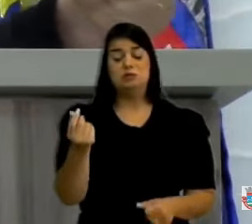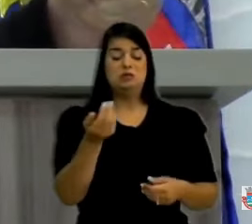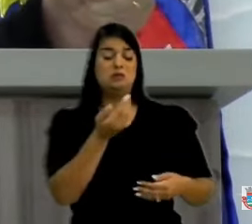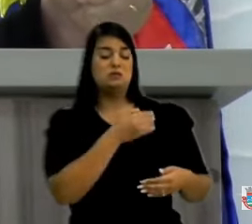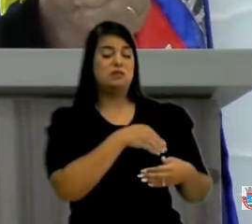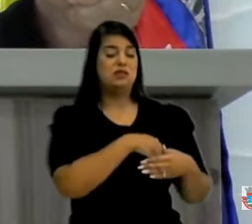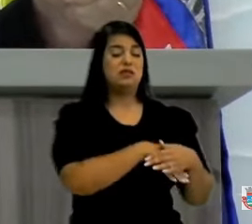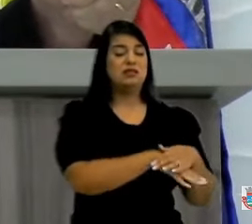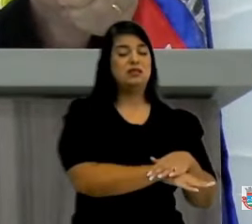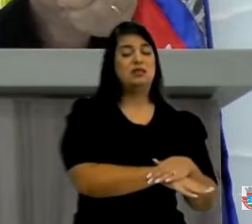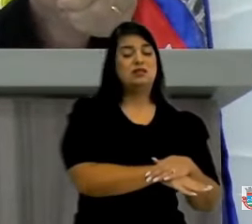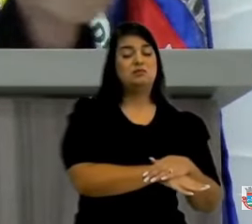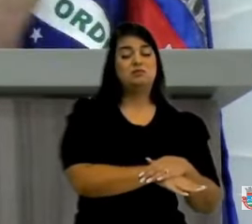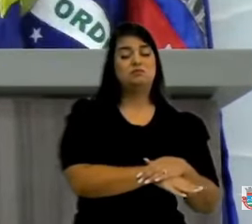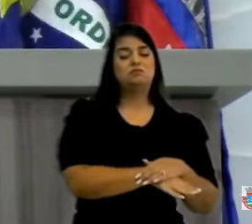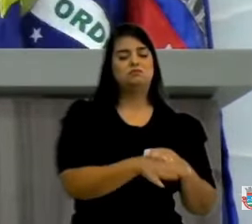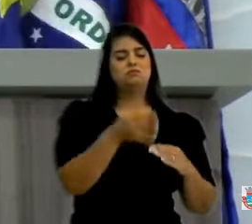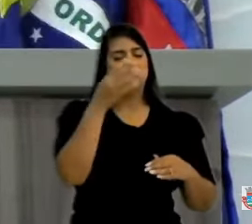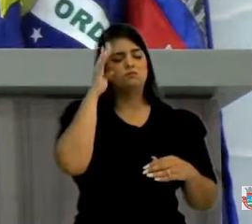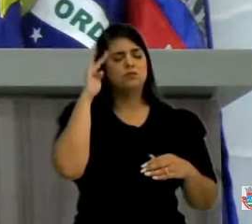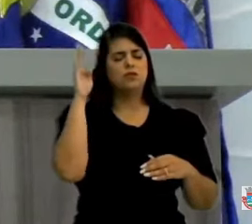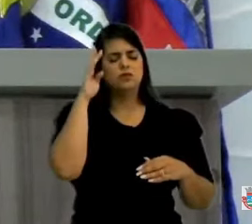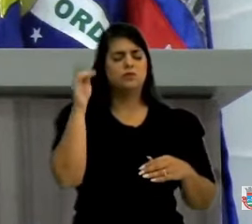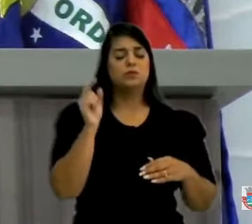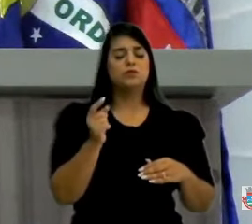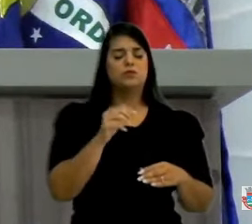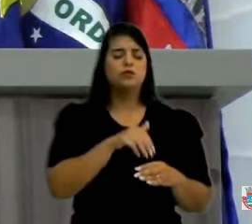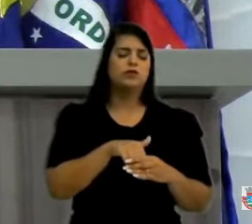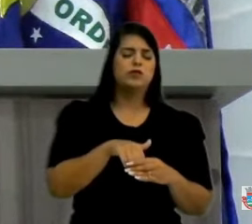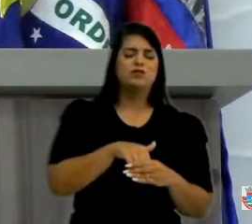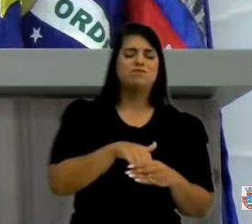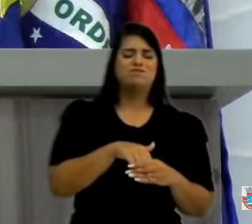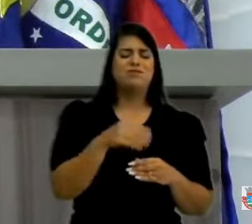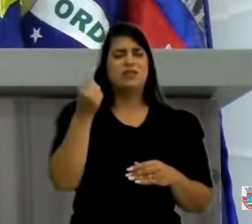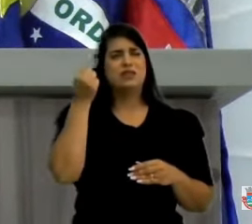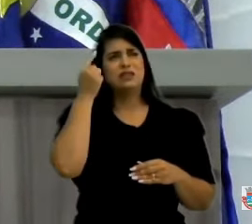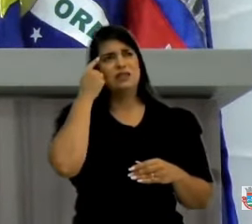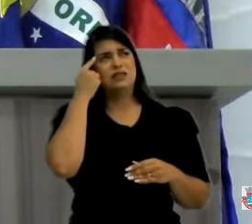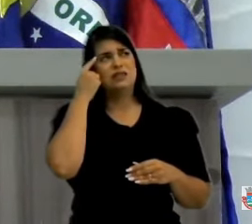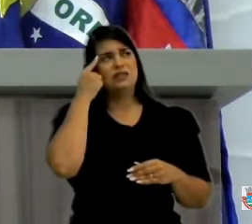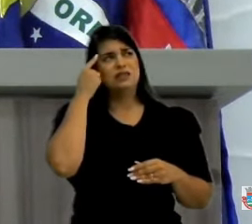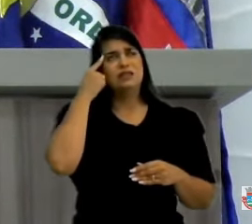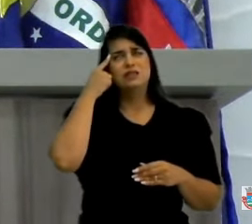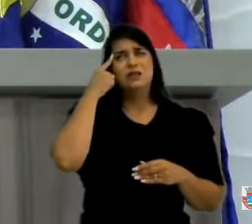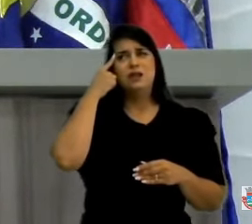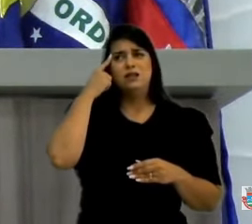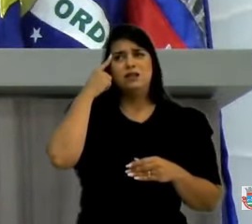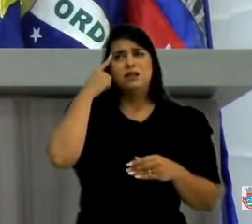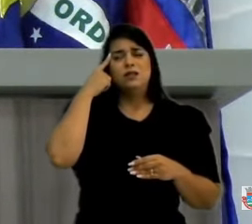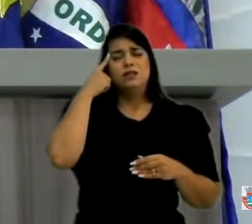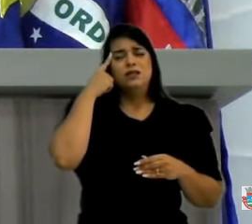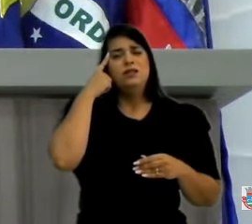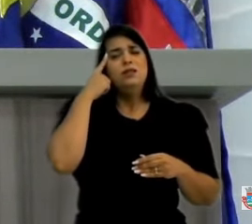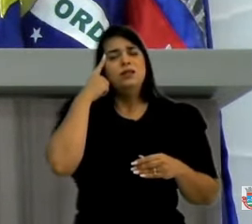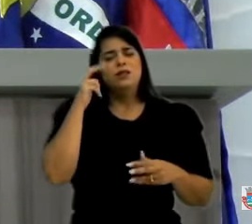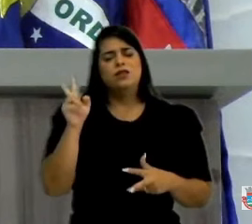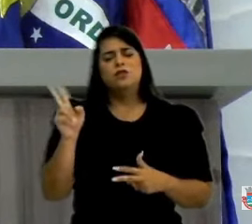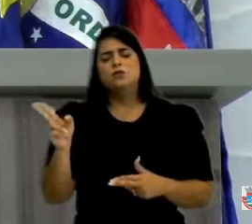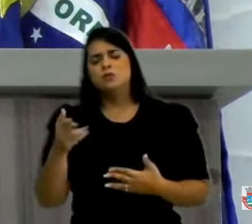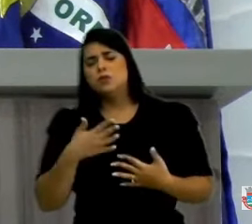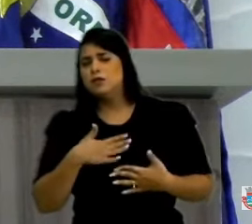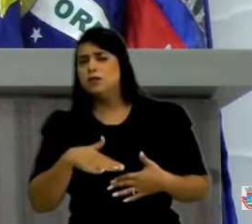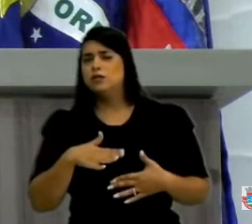alguém? Como é que você vai dormir? A sua consciência é você se vender e